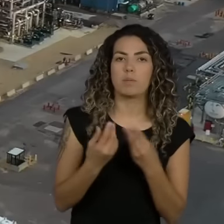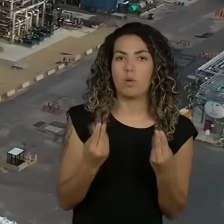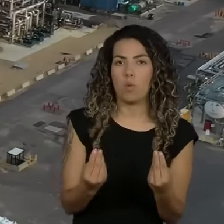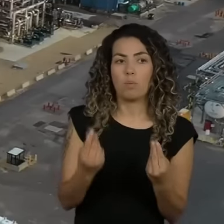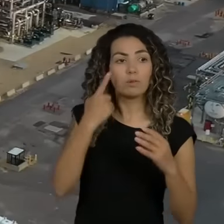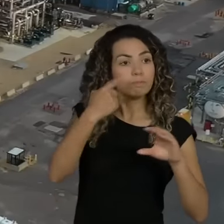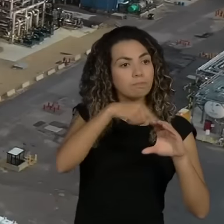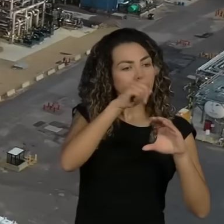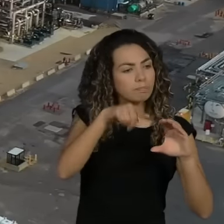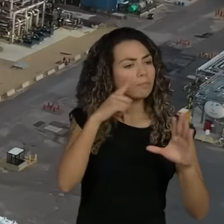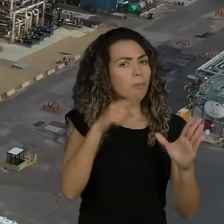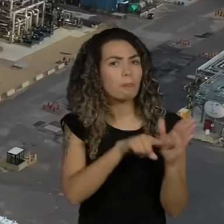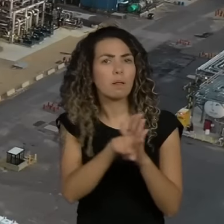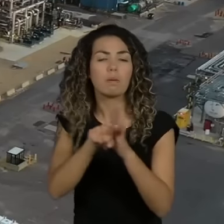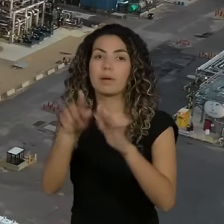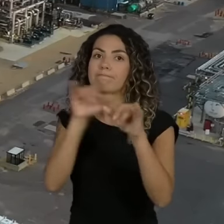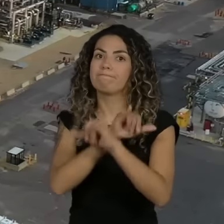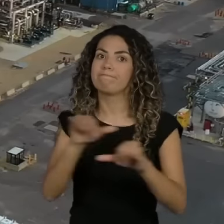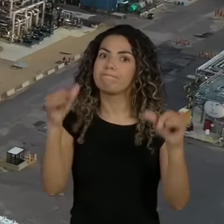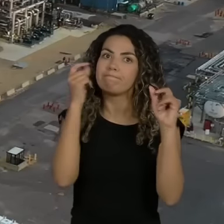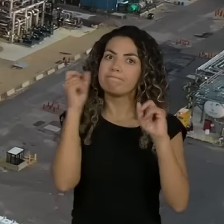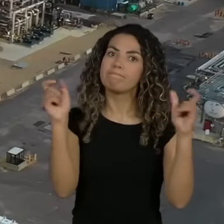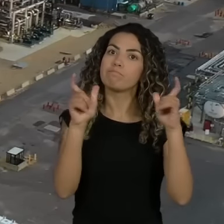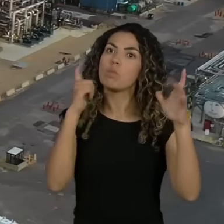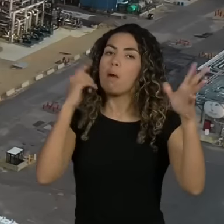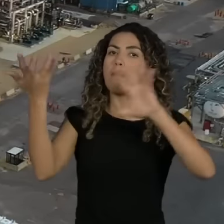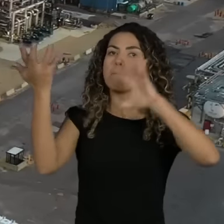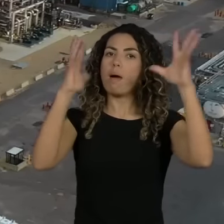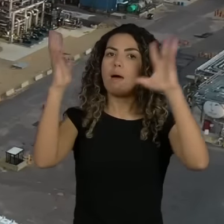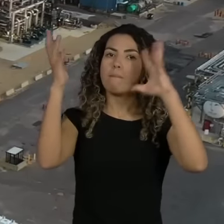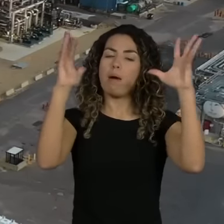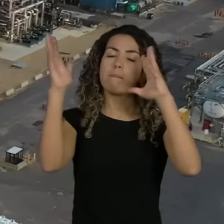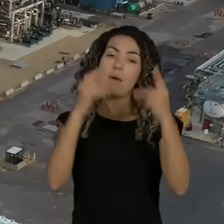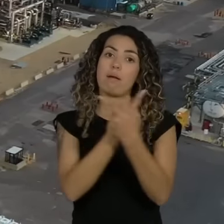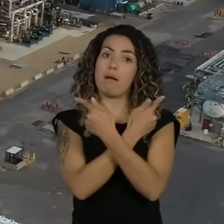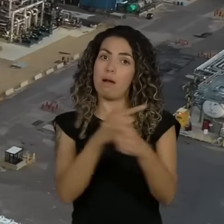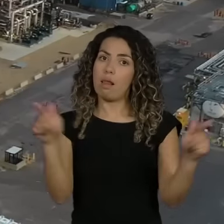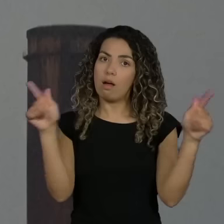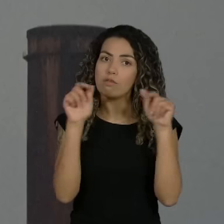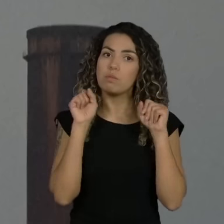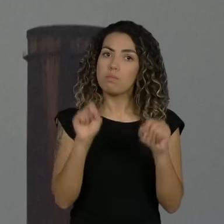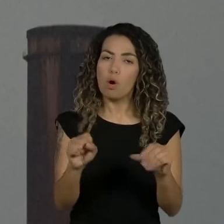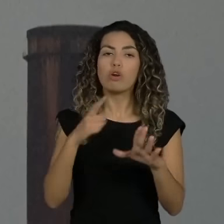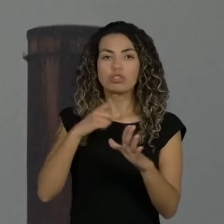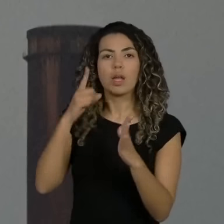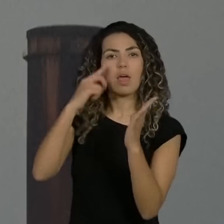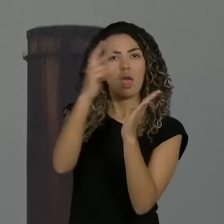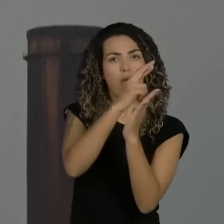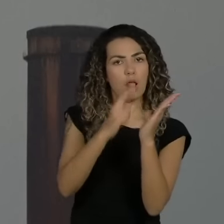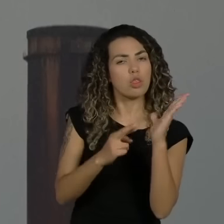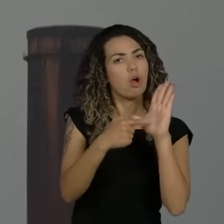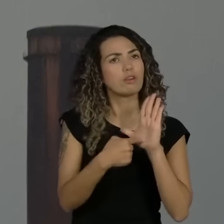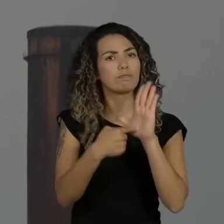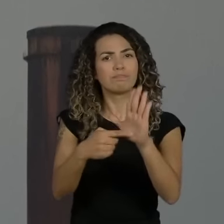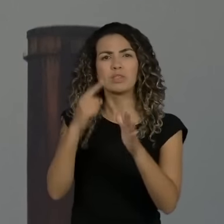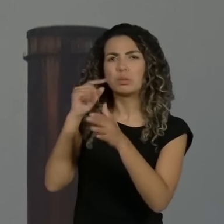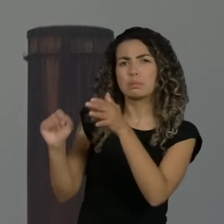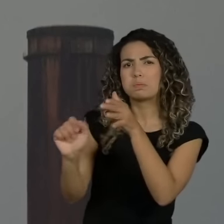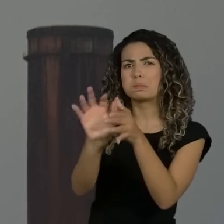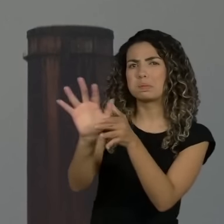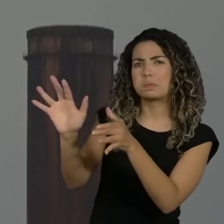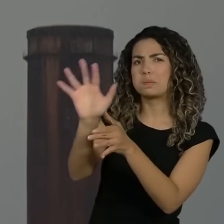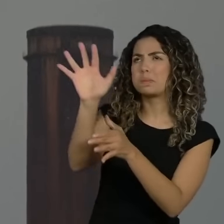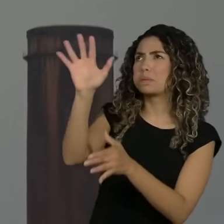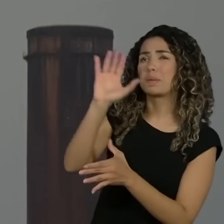Cientistas alertam para a gravidade da crise do clima. Segundo o relatório da Carbon Budget, as emissões de CO2 geradas